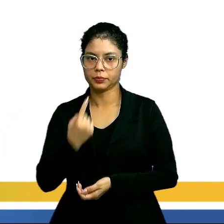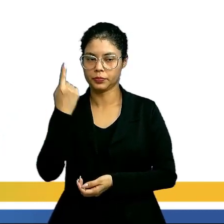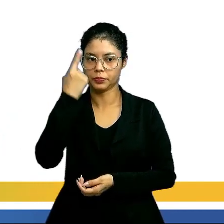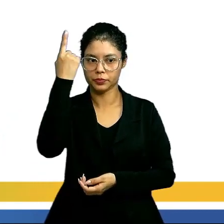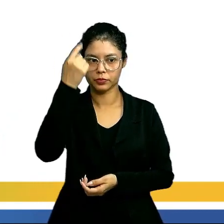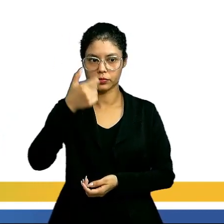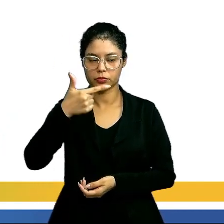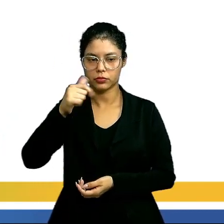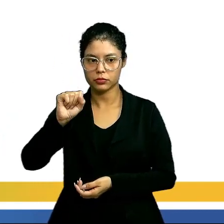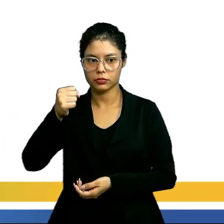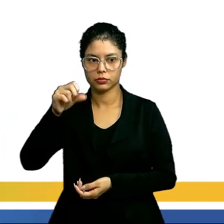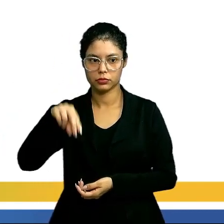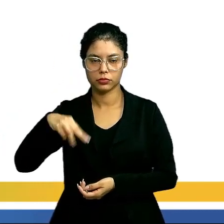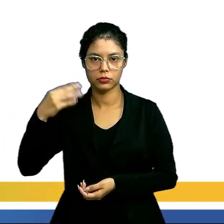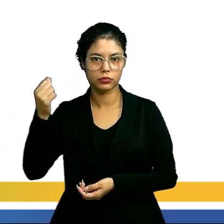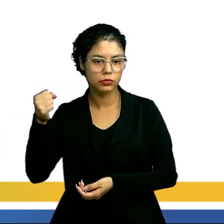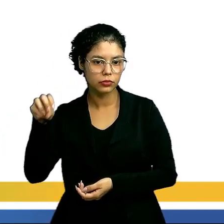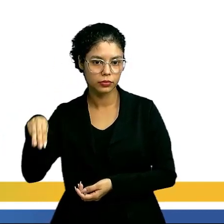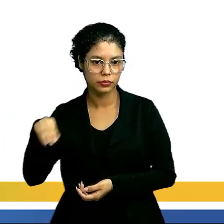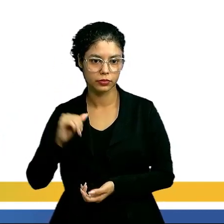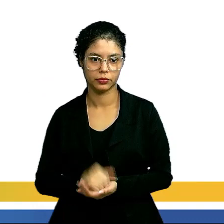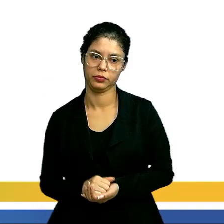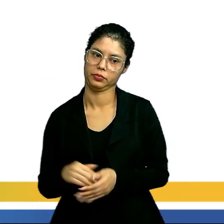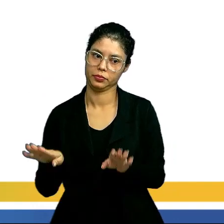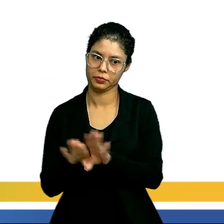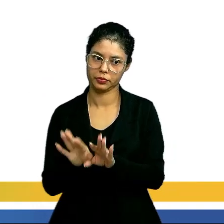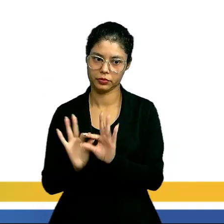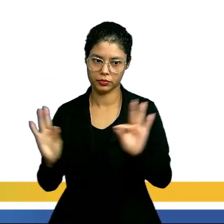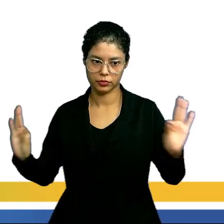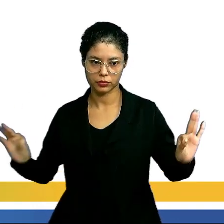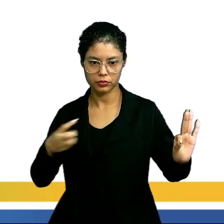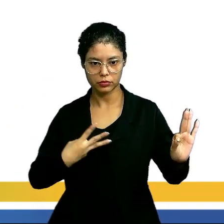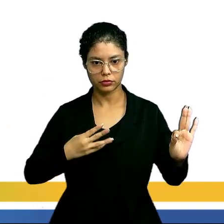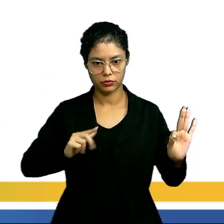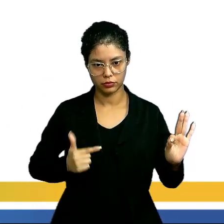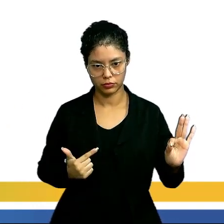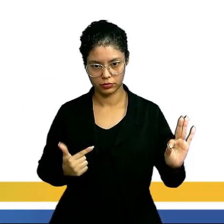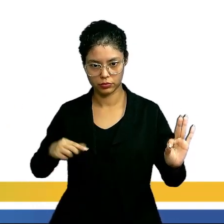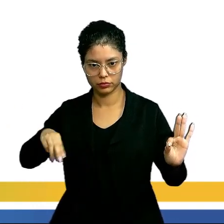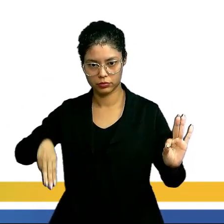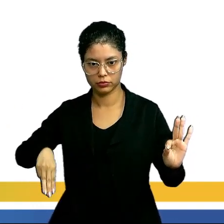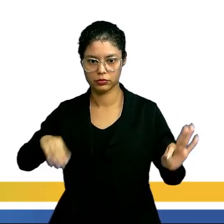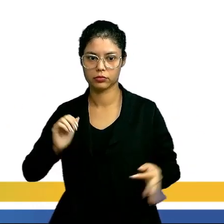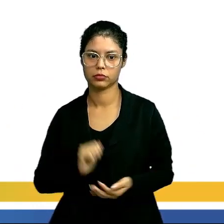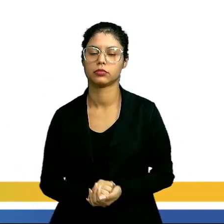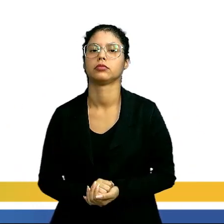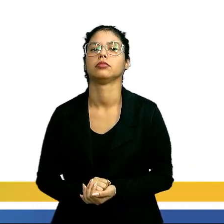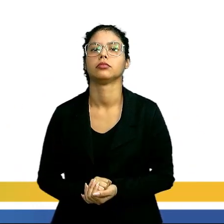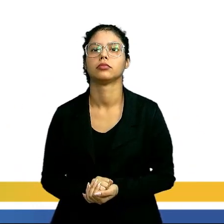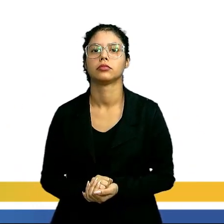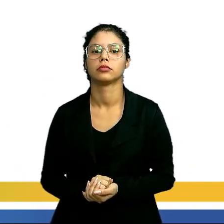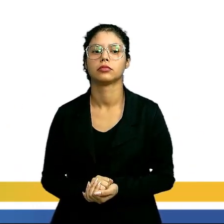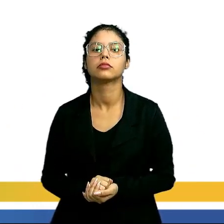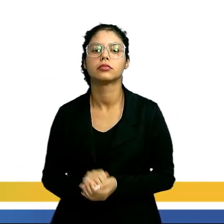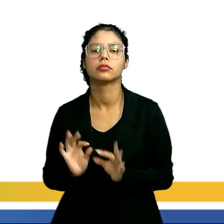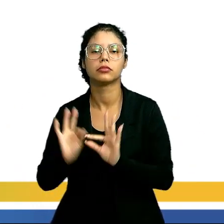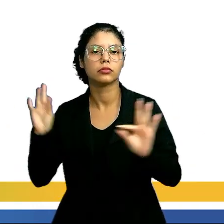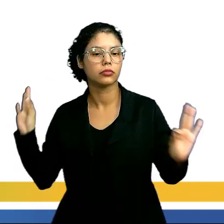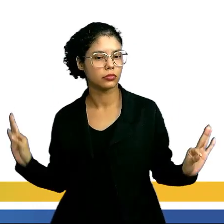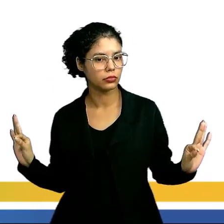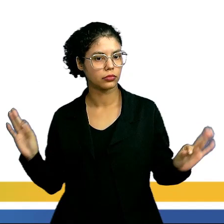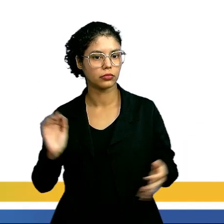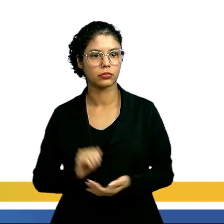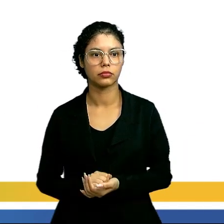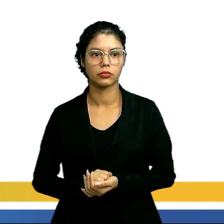com altura de 28,8 metros e um comprimento de pista de 32 metros. Essas são as medidas